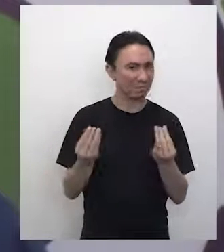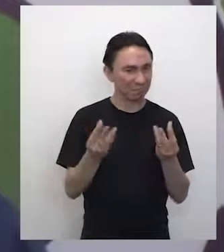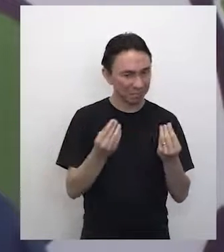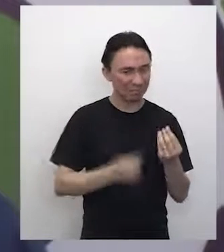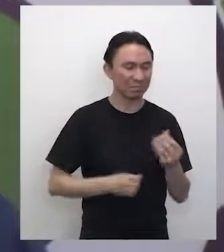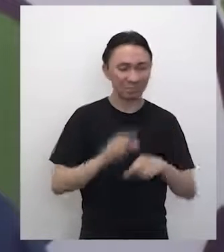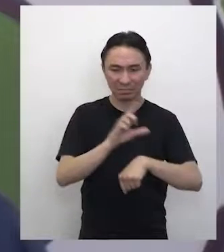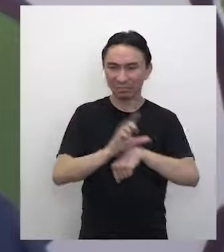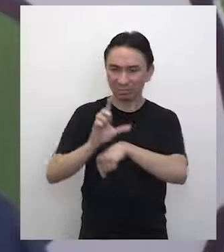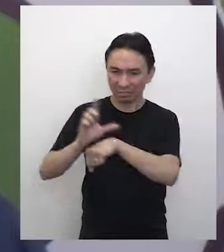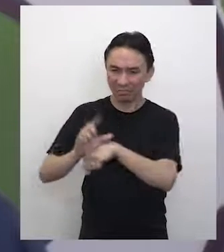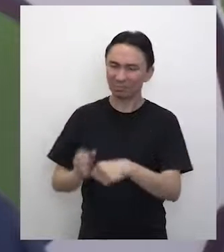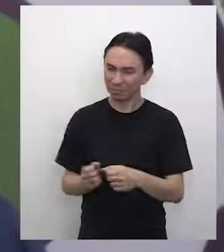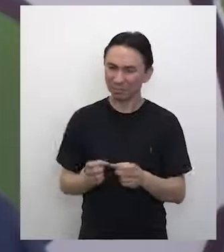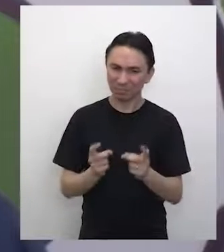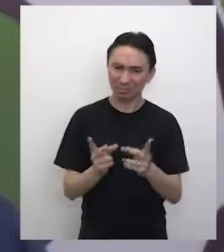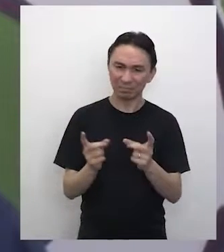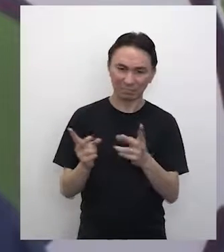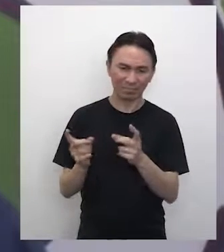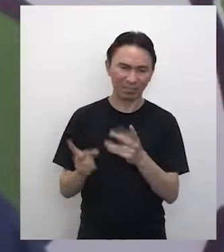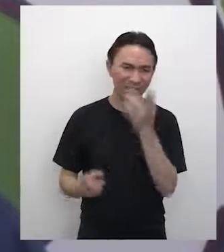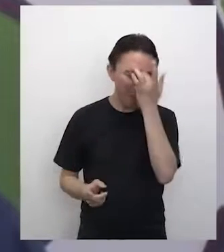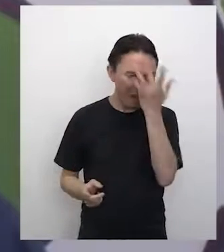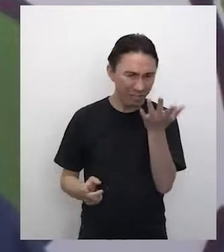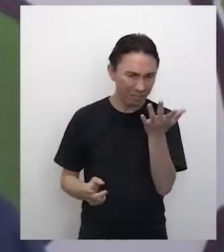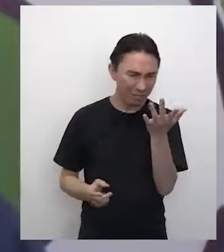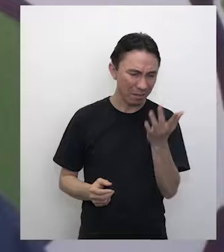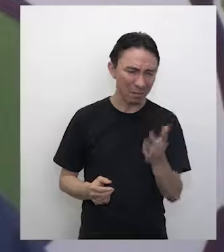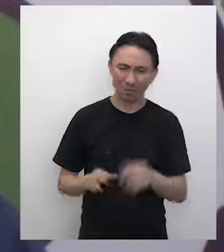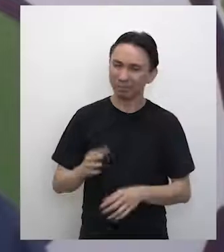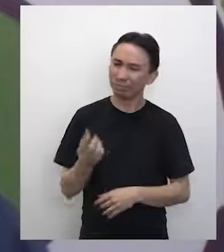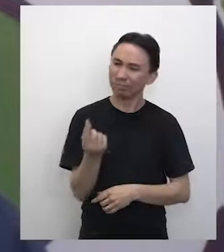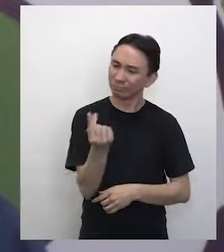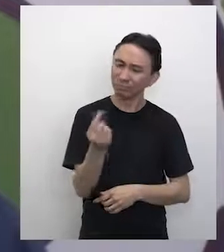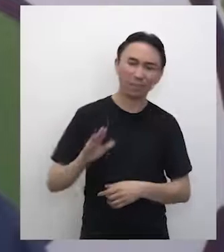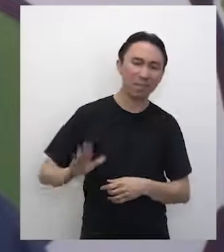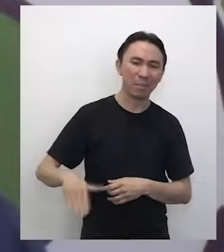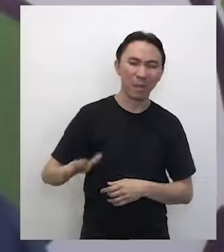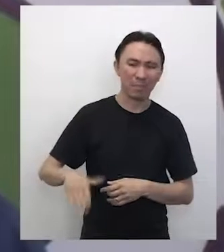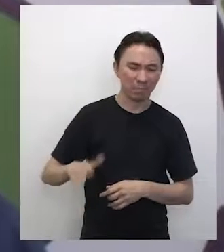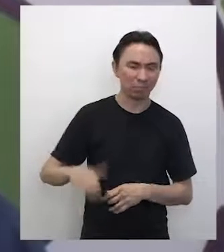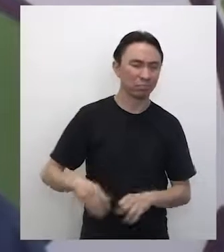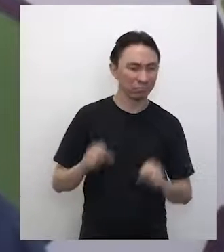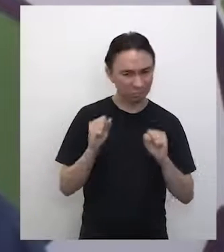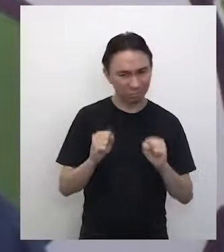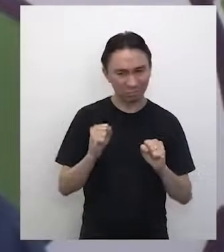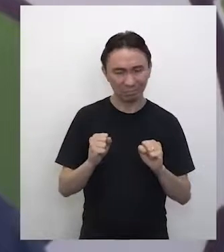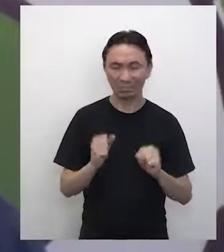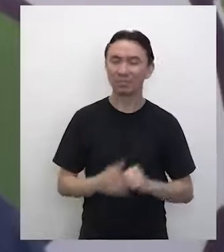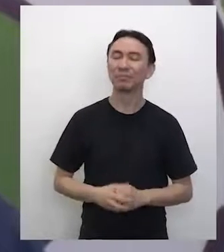ok? Então, é bem fácil. E bem baratinho também, viu? É bem pronto.